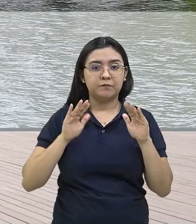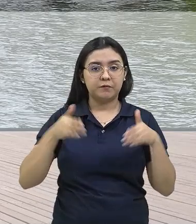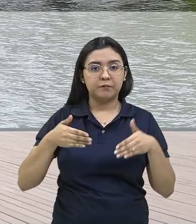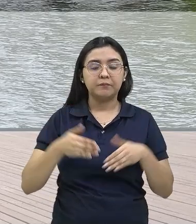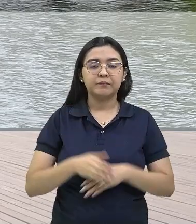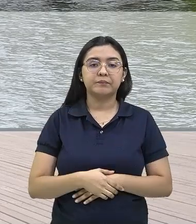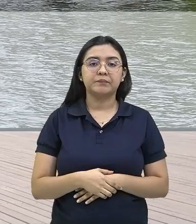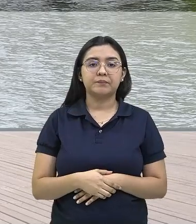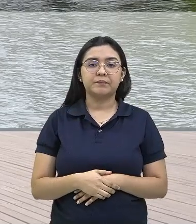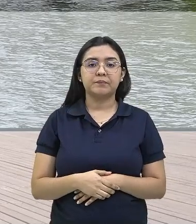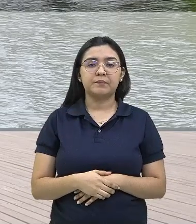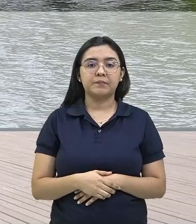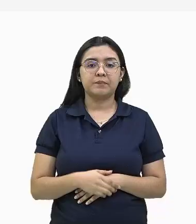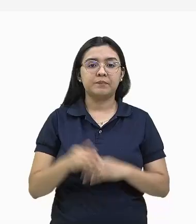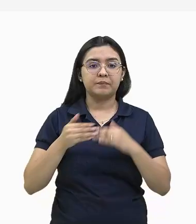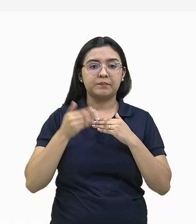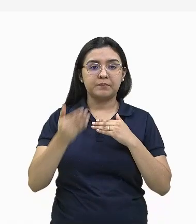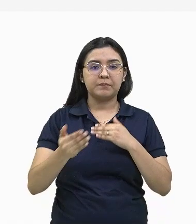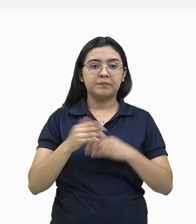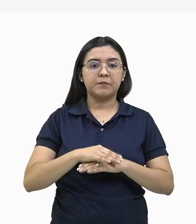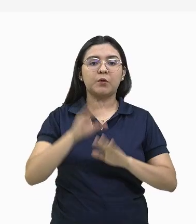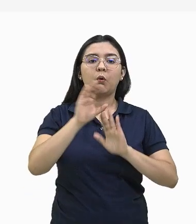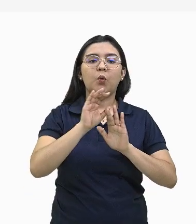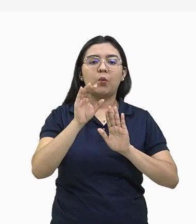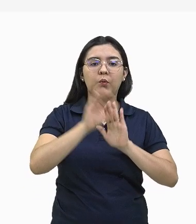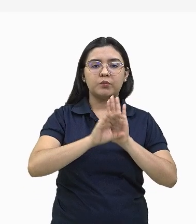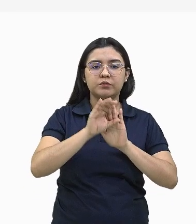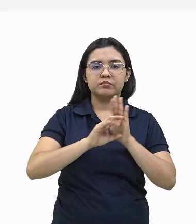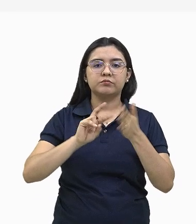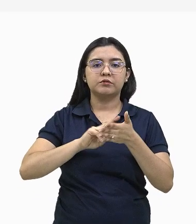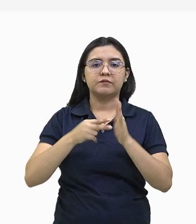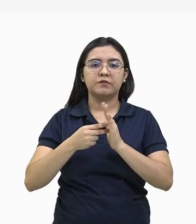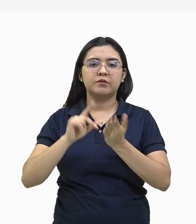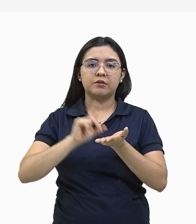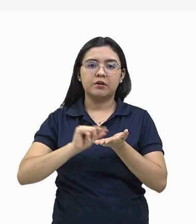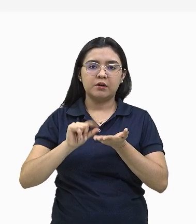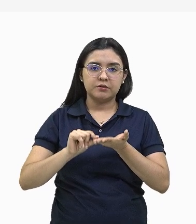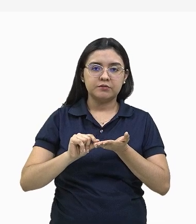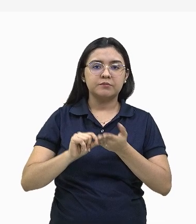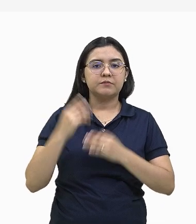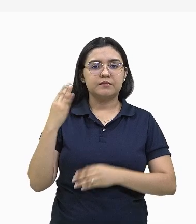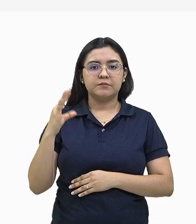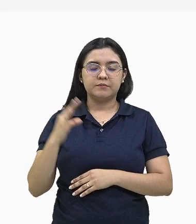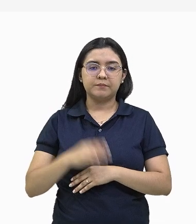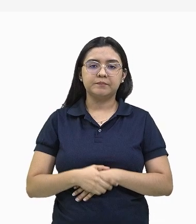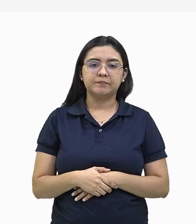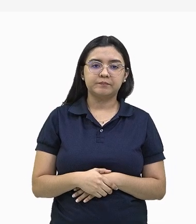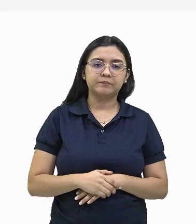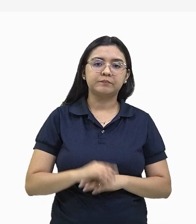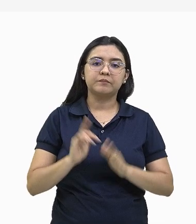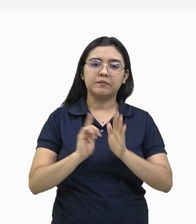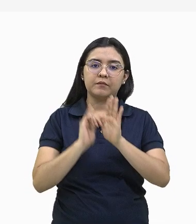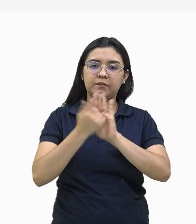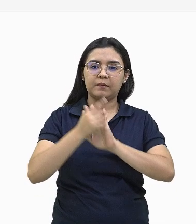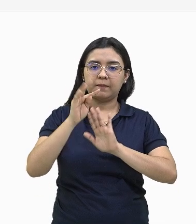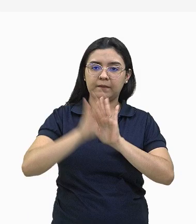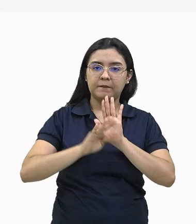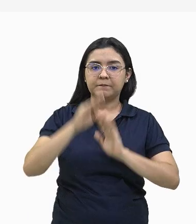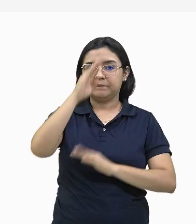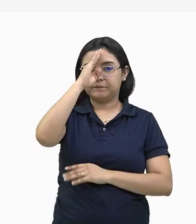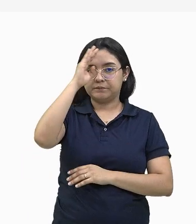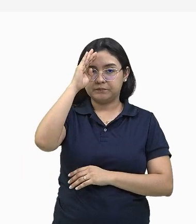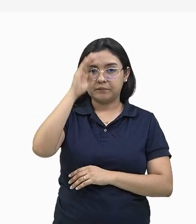hoje. Vamos seguir aí para o conceito do que é um artigo científico. Ele é um gênero textual